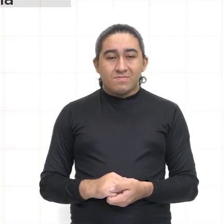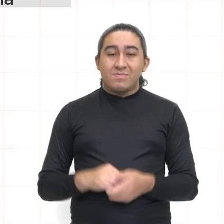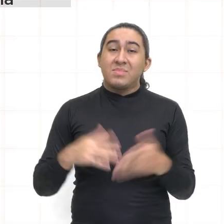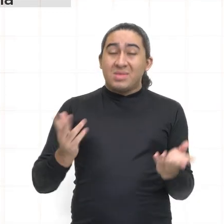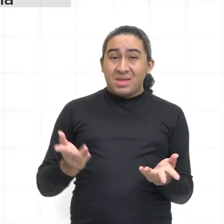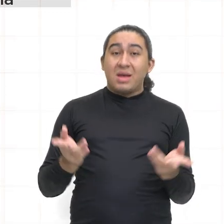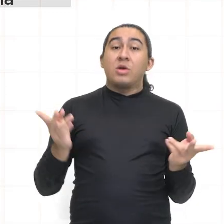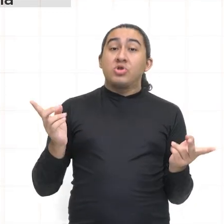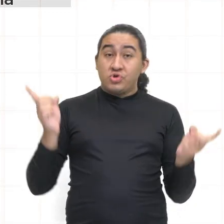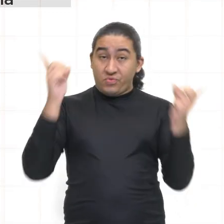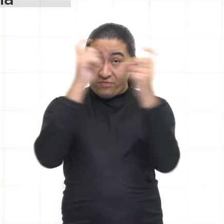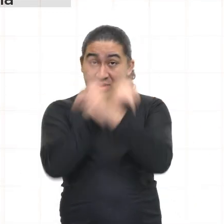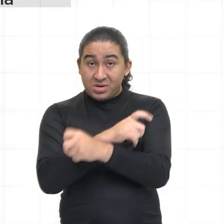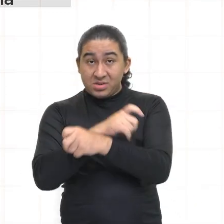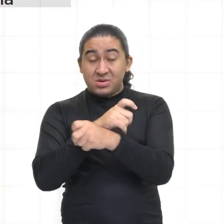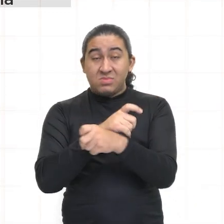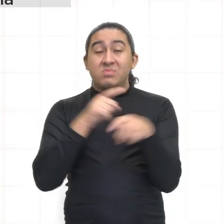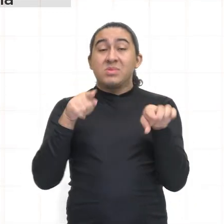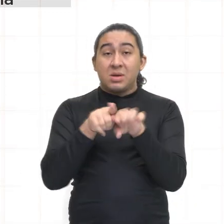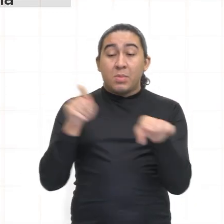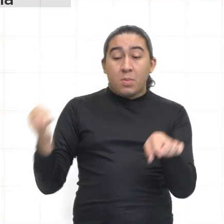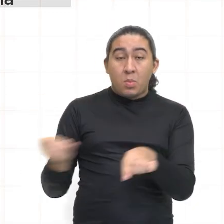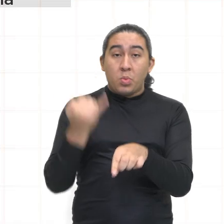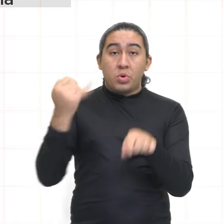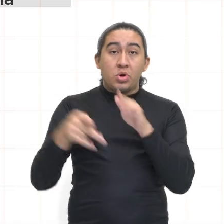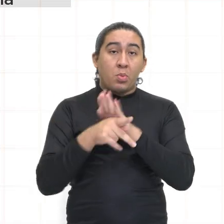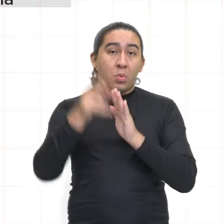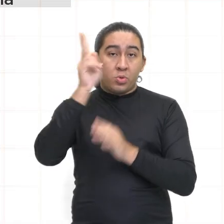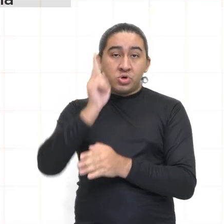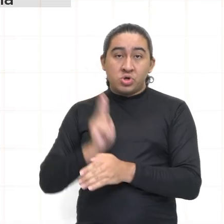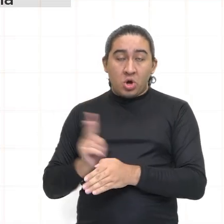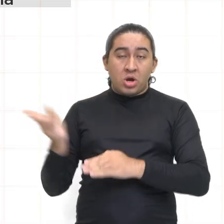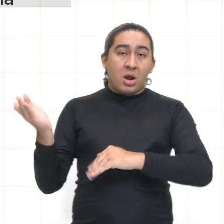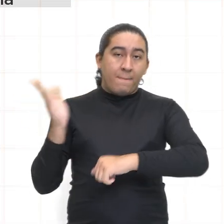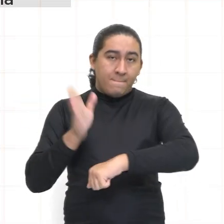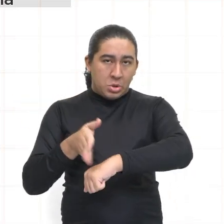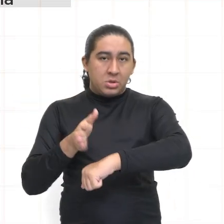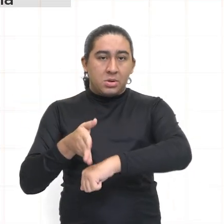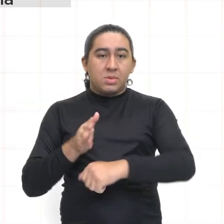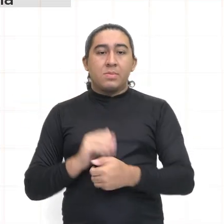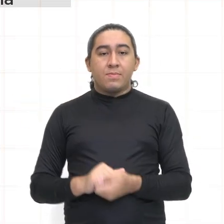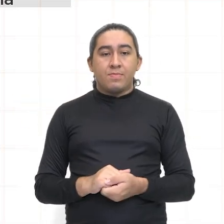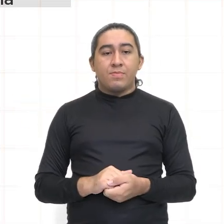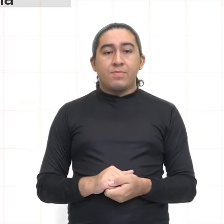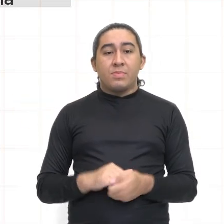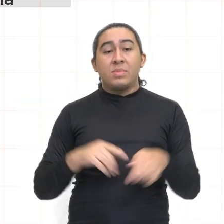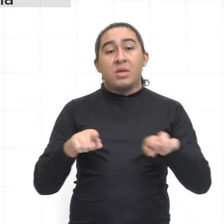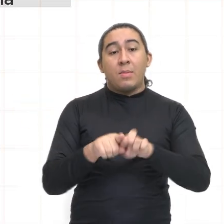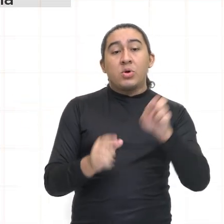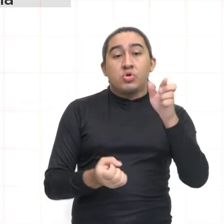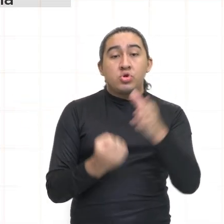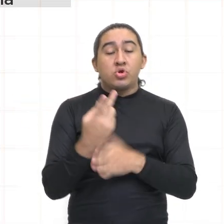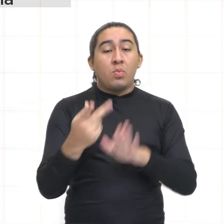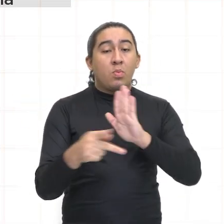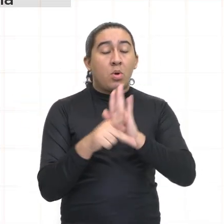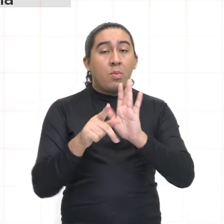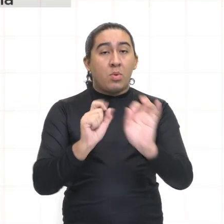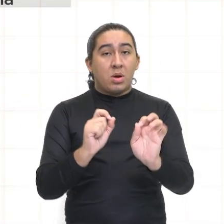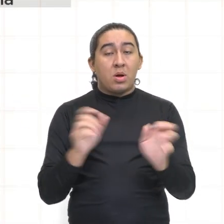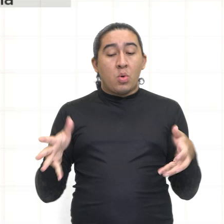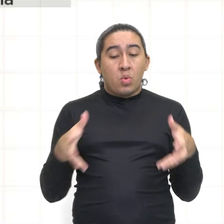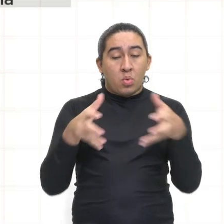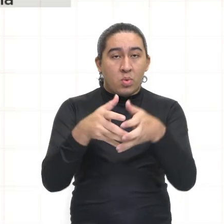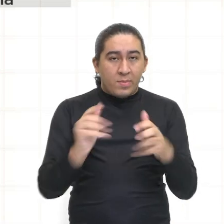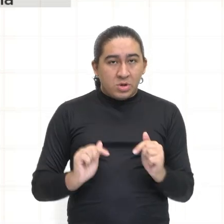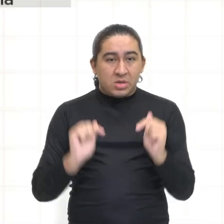Processo complexo e crucial na história moderna. Vamos observar a formação de movimentos de